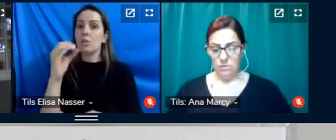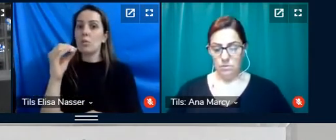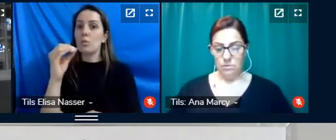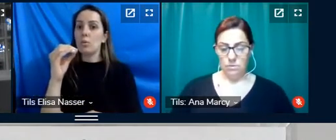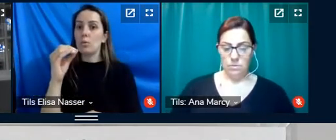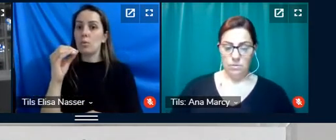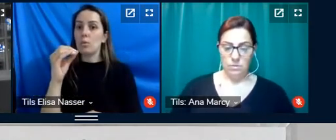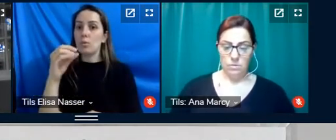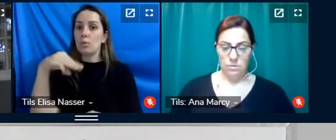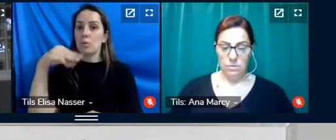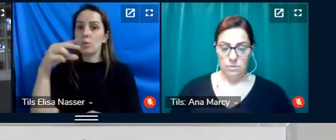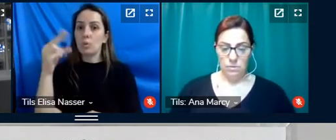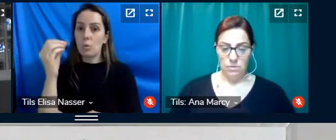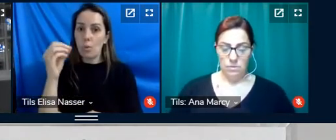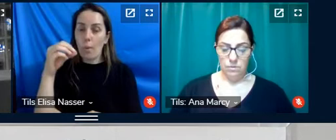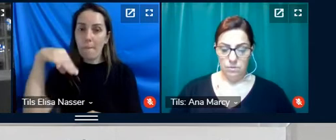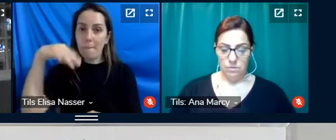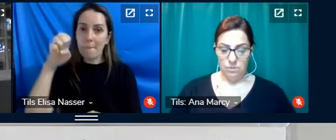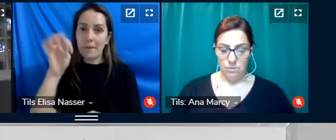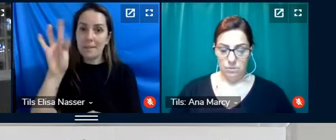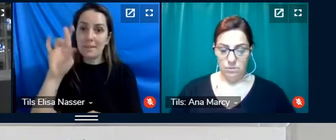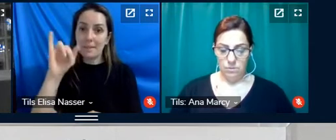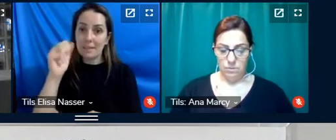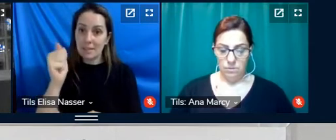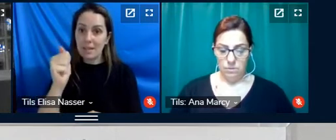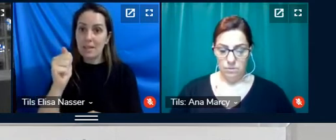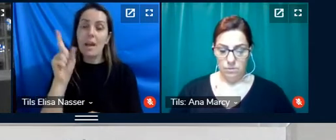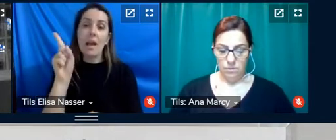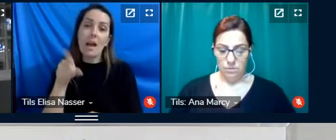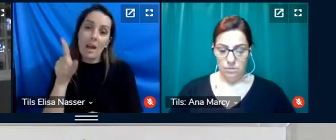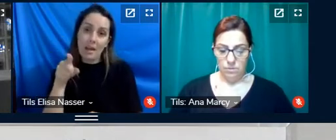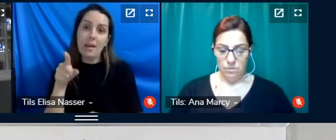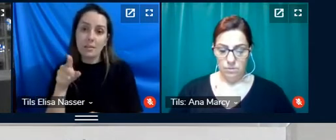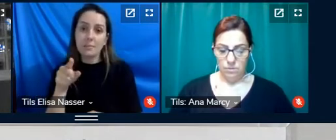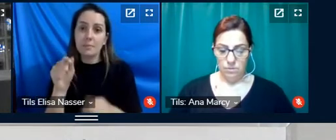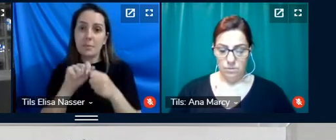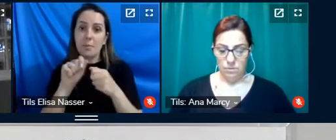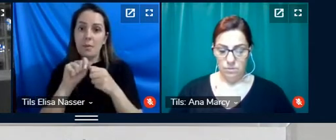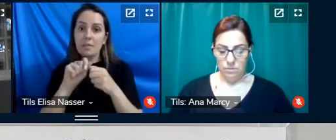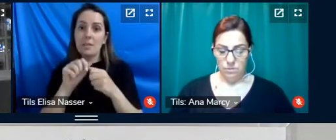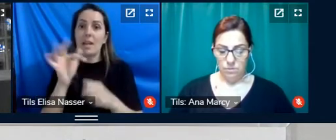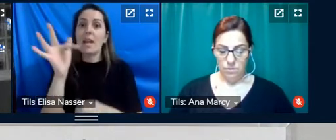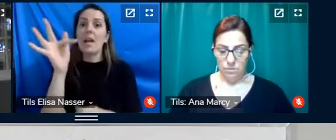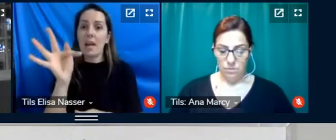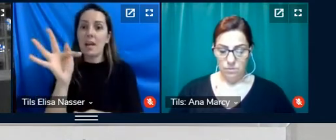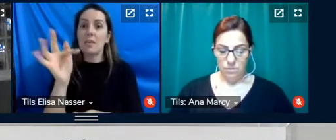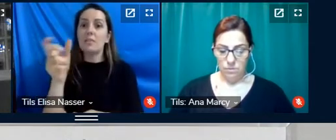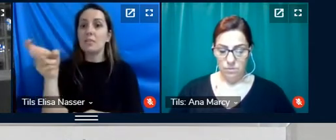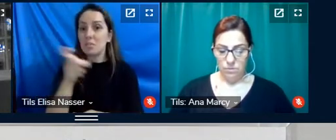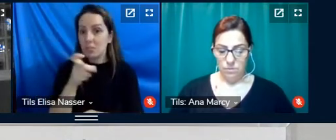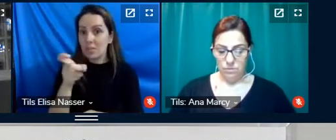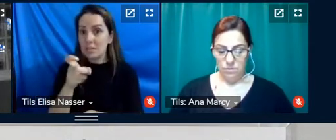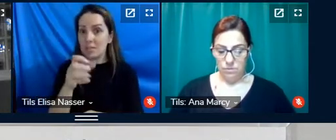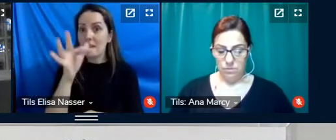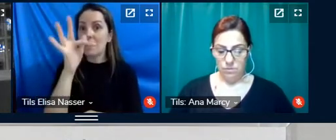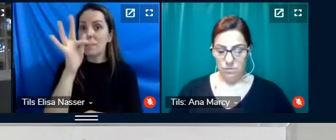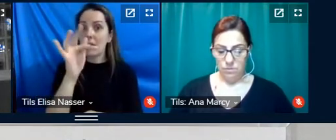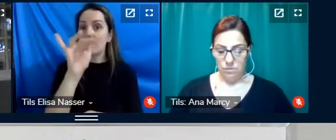para determinar quem é Fx e Fy. Então, vale seno de alfa